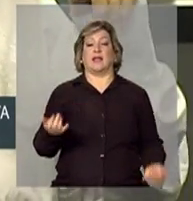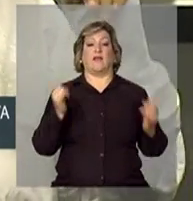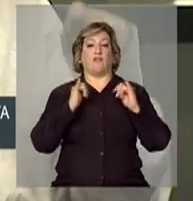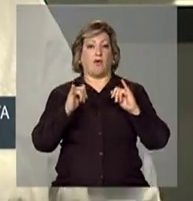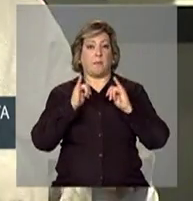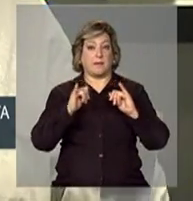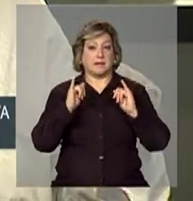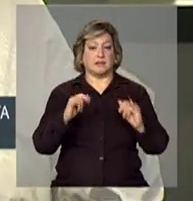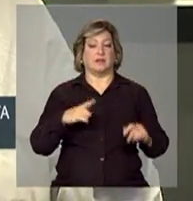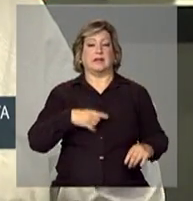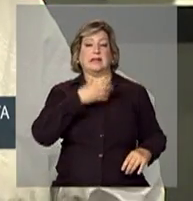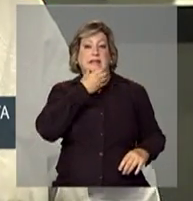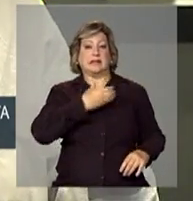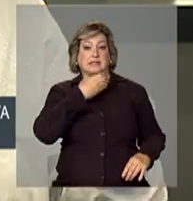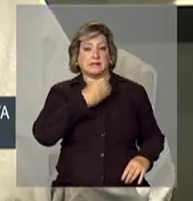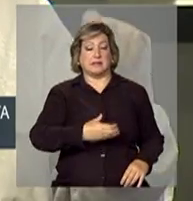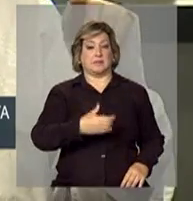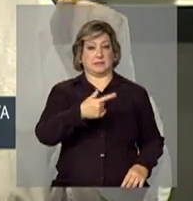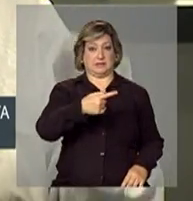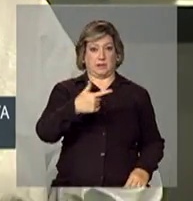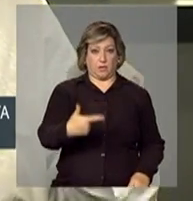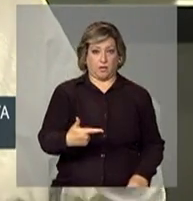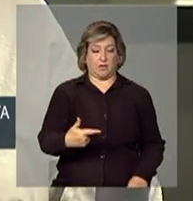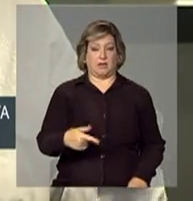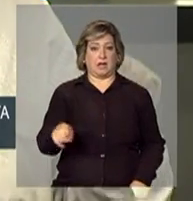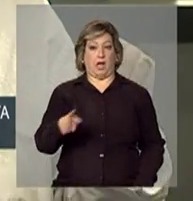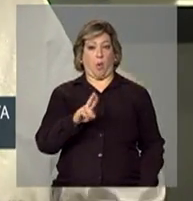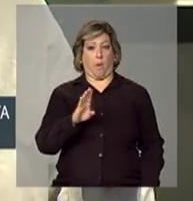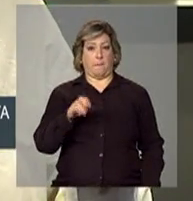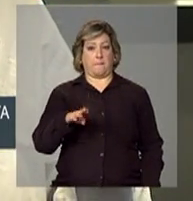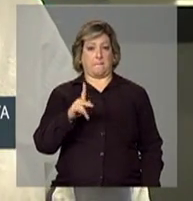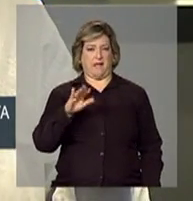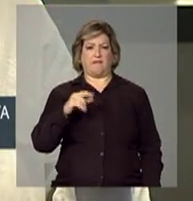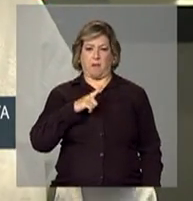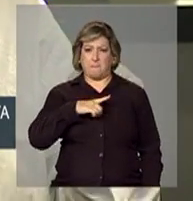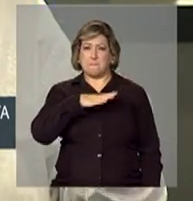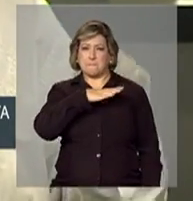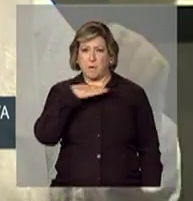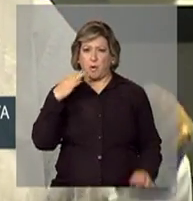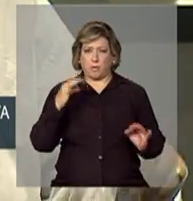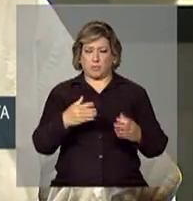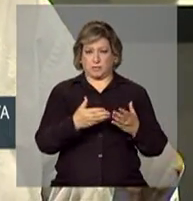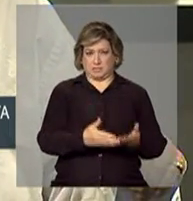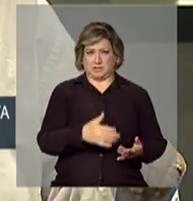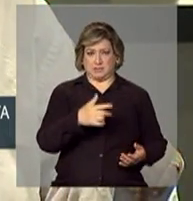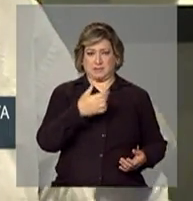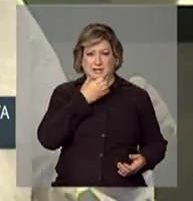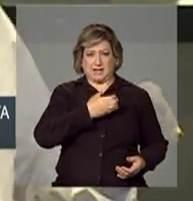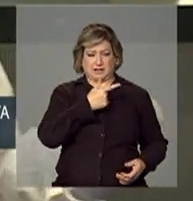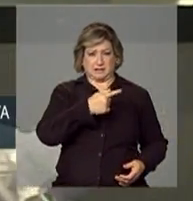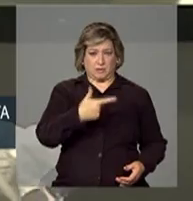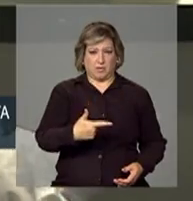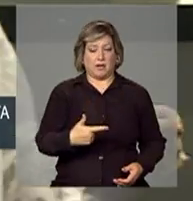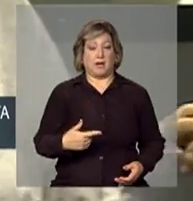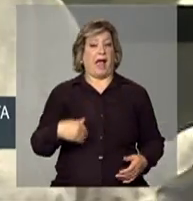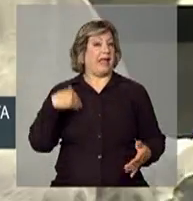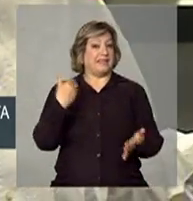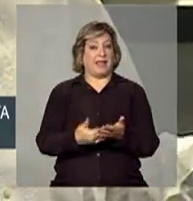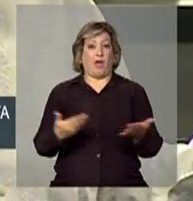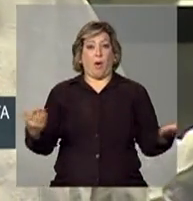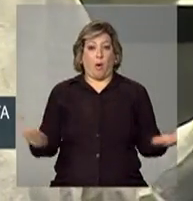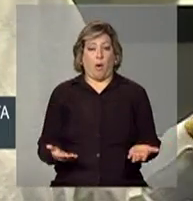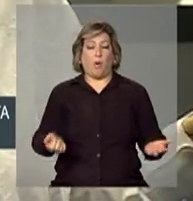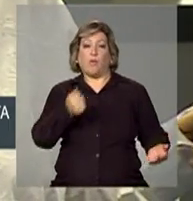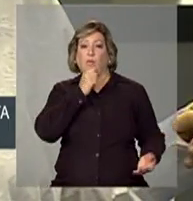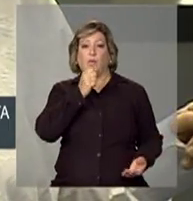em dezembro de 72, que Rubem Paiva está morto, em dezembro de 72, e até hoje eles não